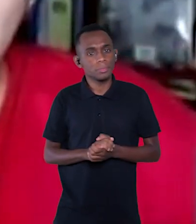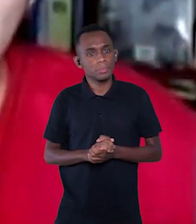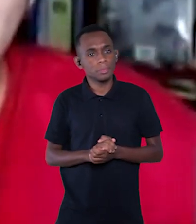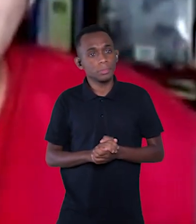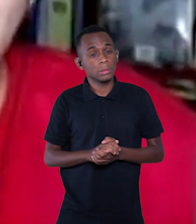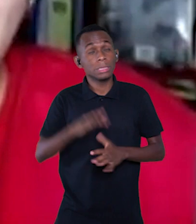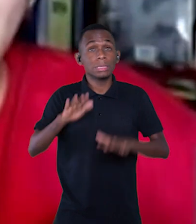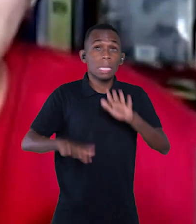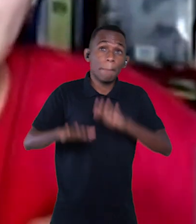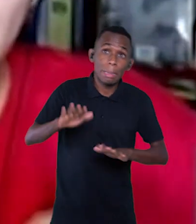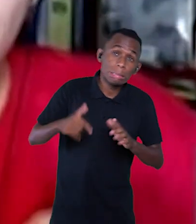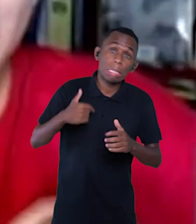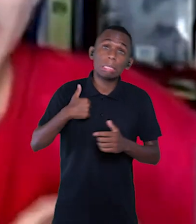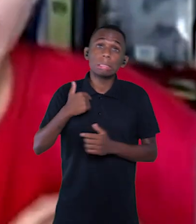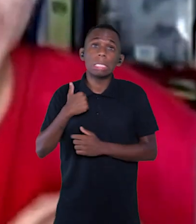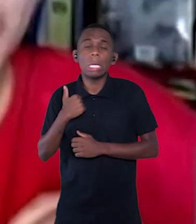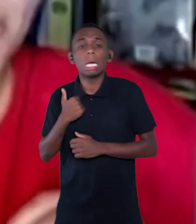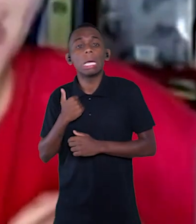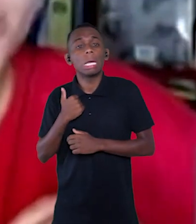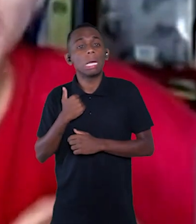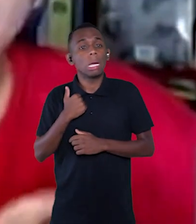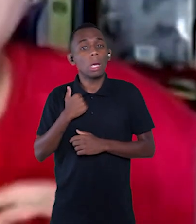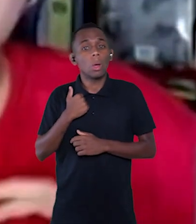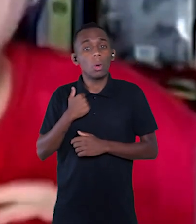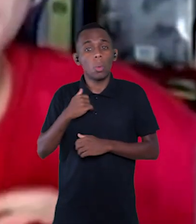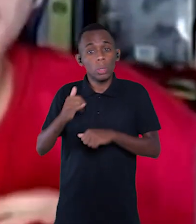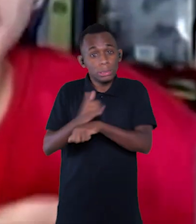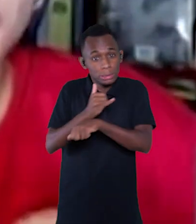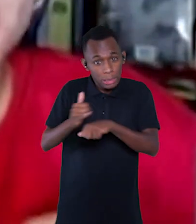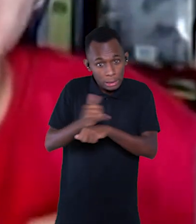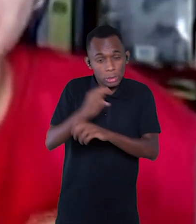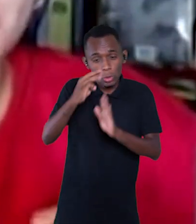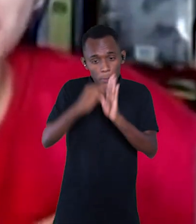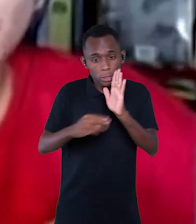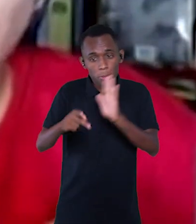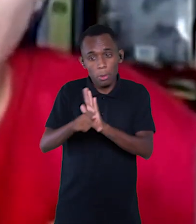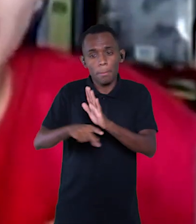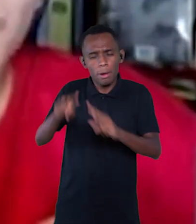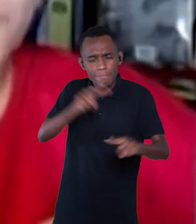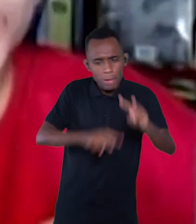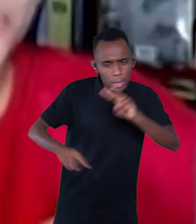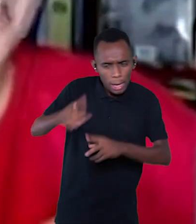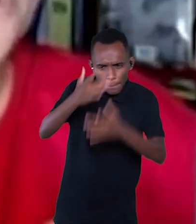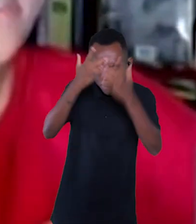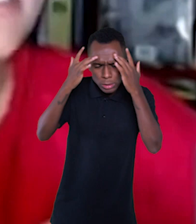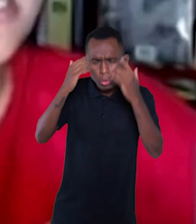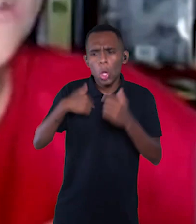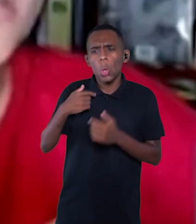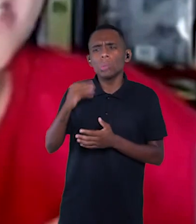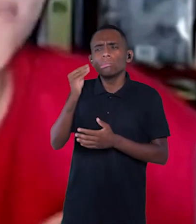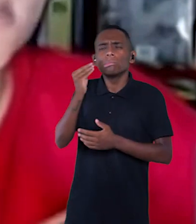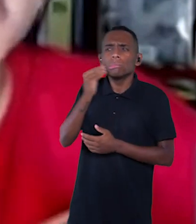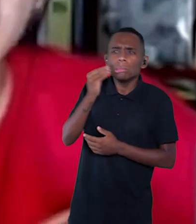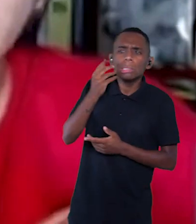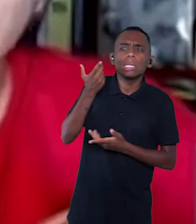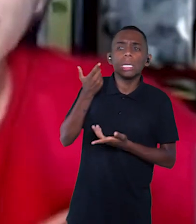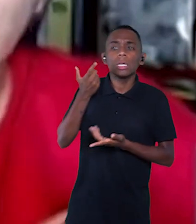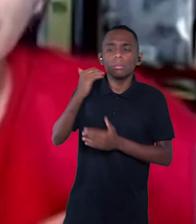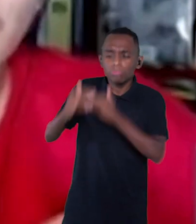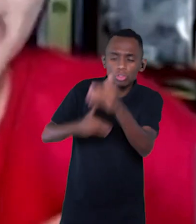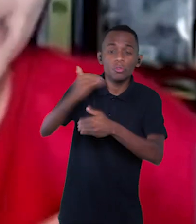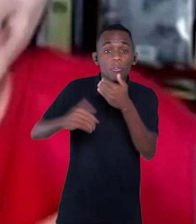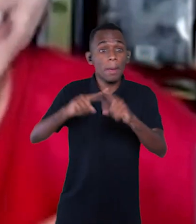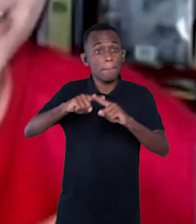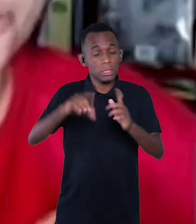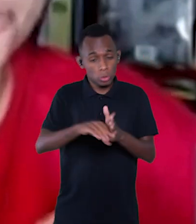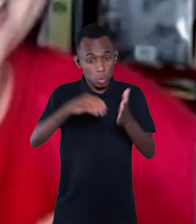hoje eu percebo que, talvez intuitivamente, e usando o método clínico centrado na pessoa, eu tenha conseguido ali avançar em alguns